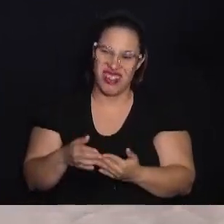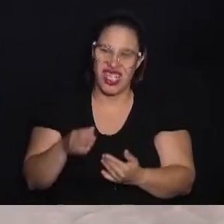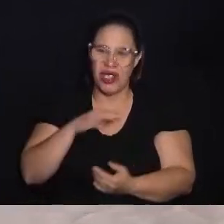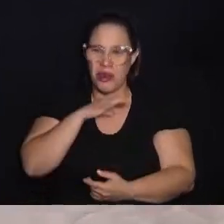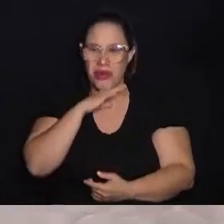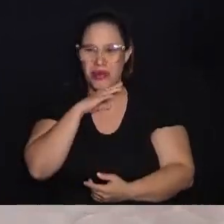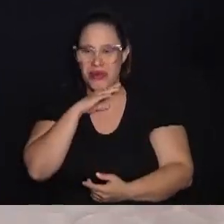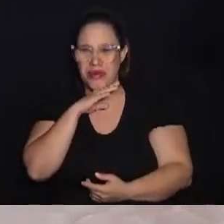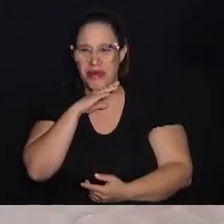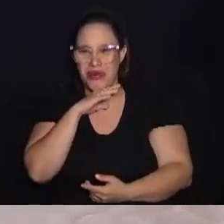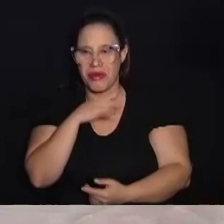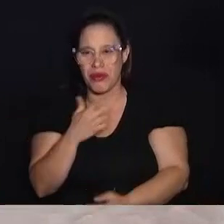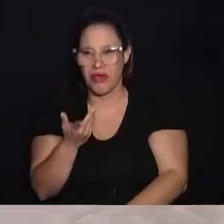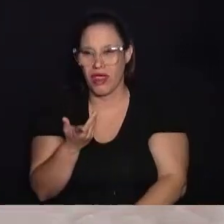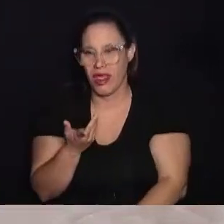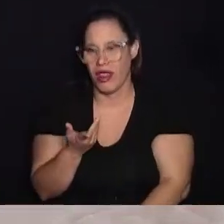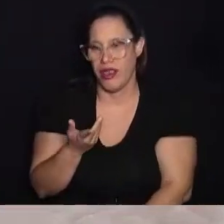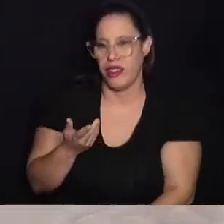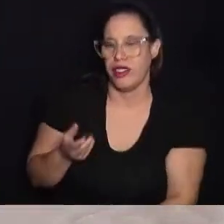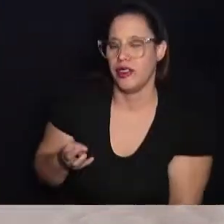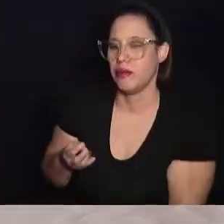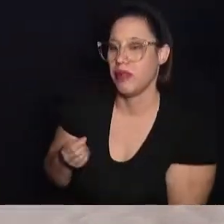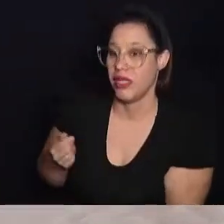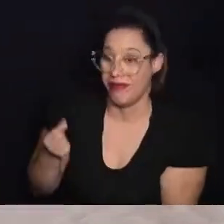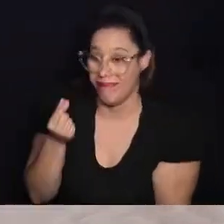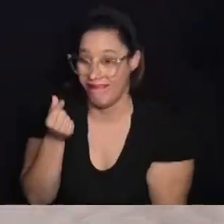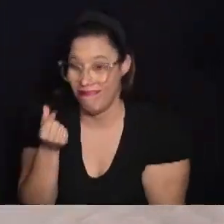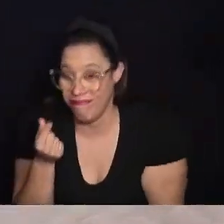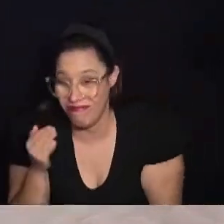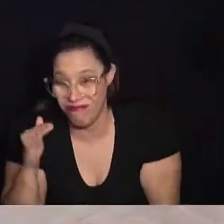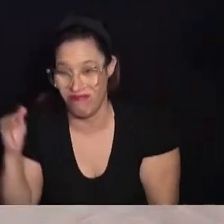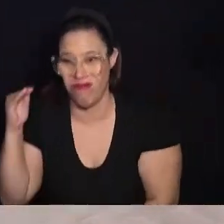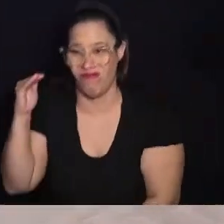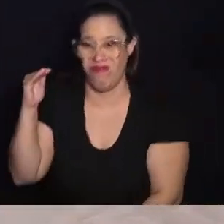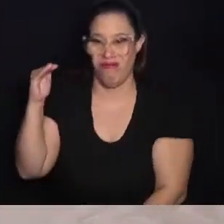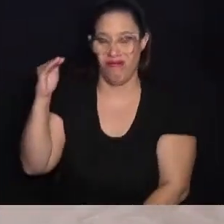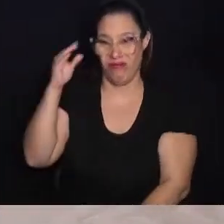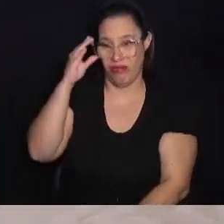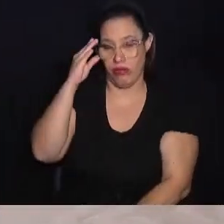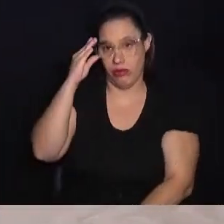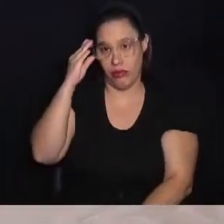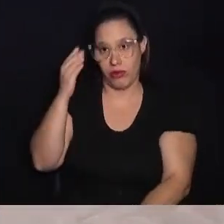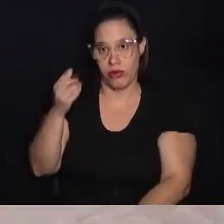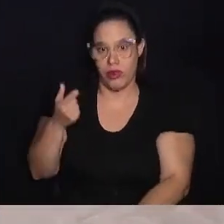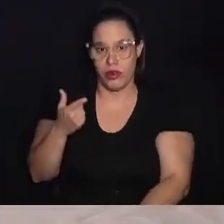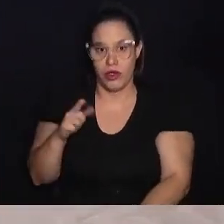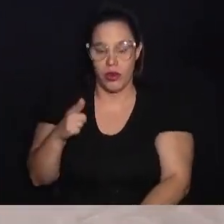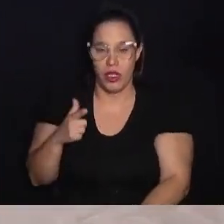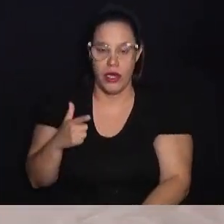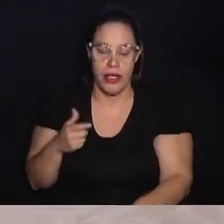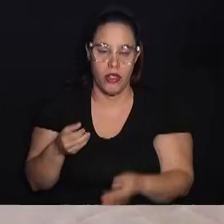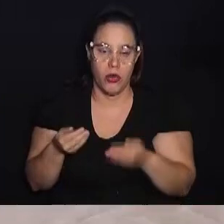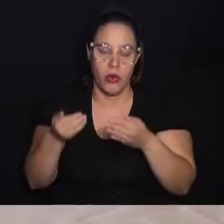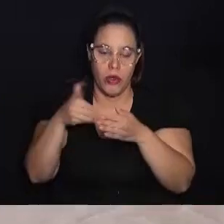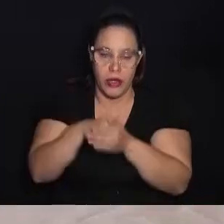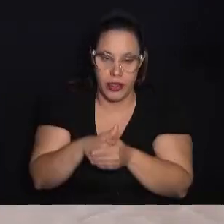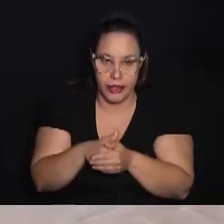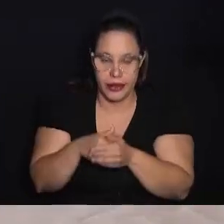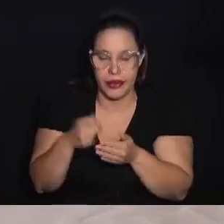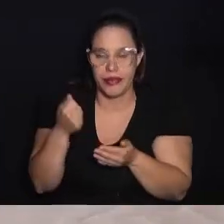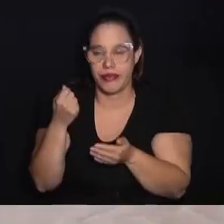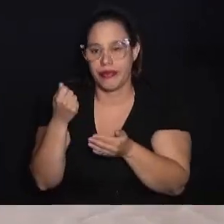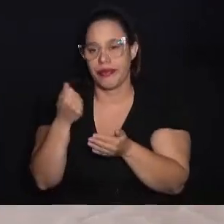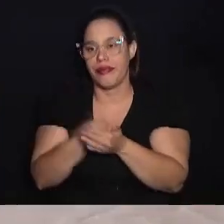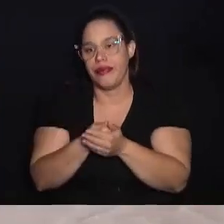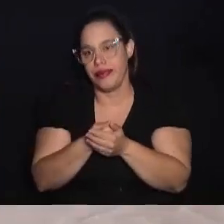isso acaba saindo mais caro, né? Então, a pessoa tem que ponderar isso. Eu tenho como armazenar e eu tenho como comprar e